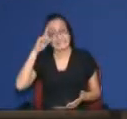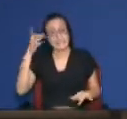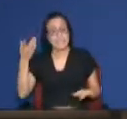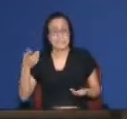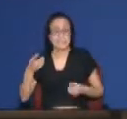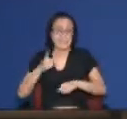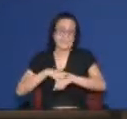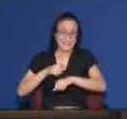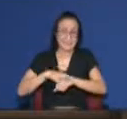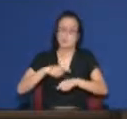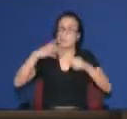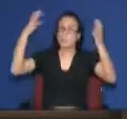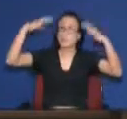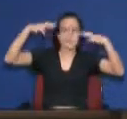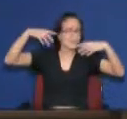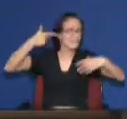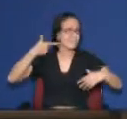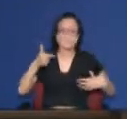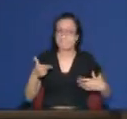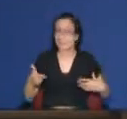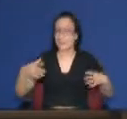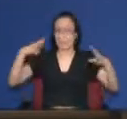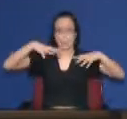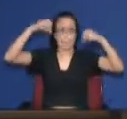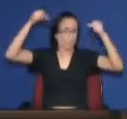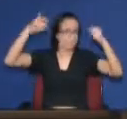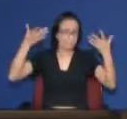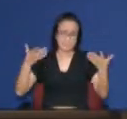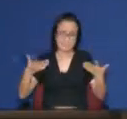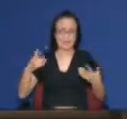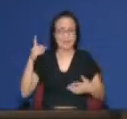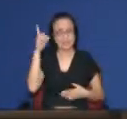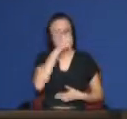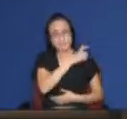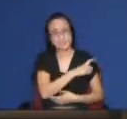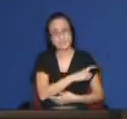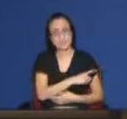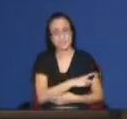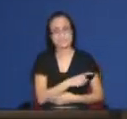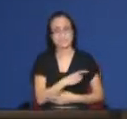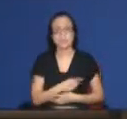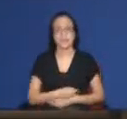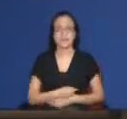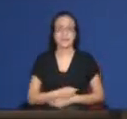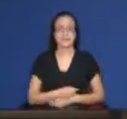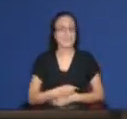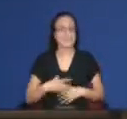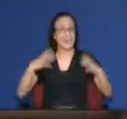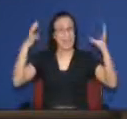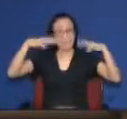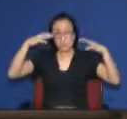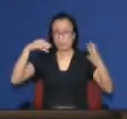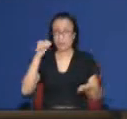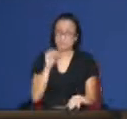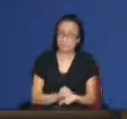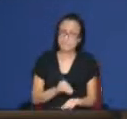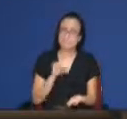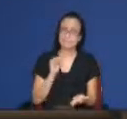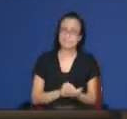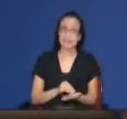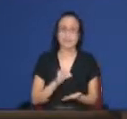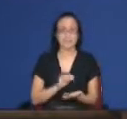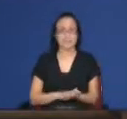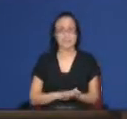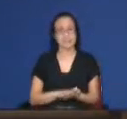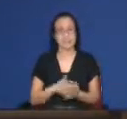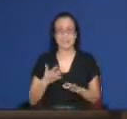né? Eu já ouvi cada coisa, eu já ouvi até alguém dizer que essa chuva, essa falta de chuva, ela acontece de 3.000